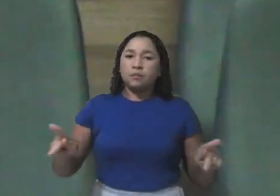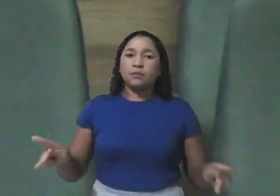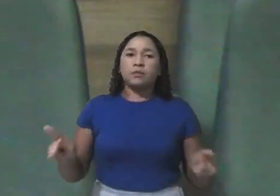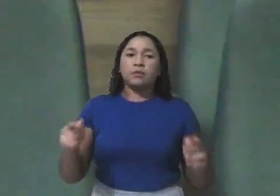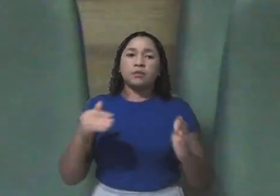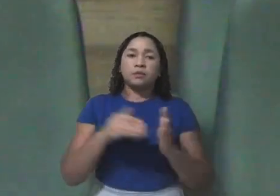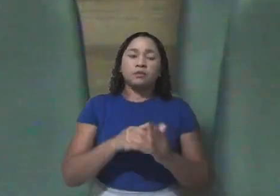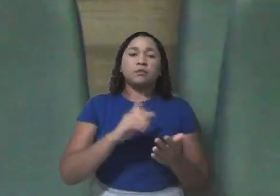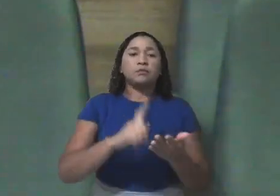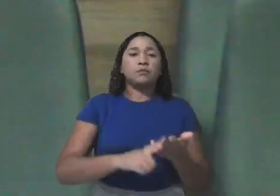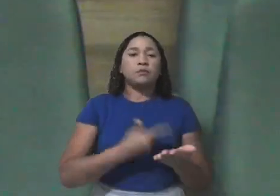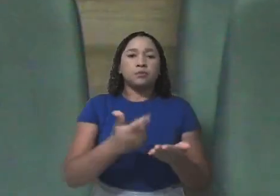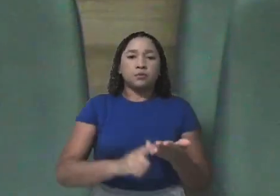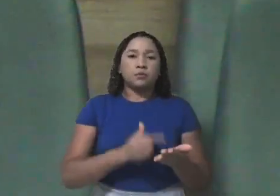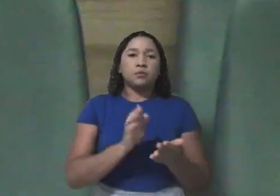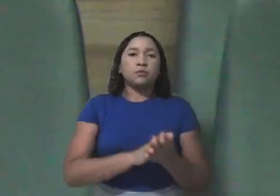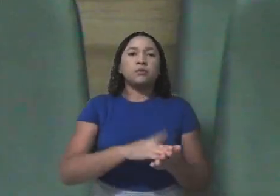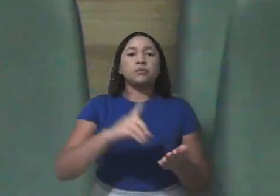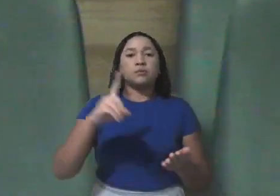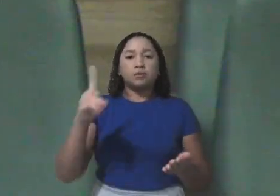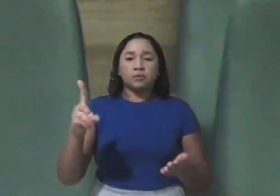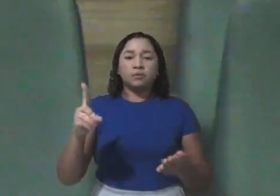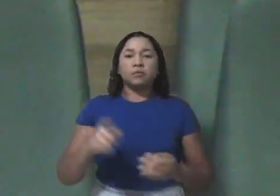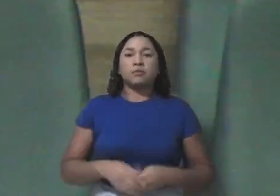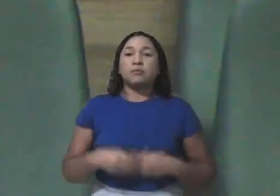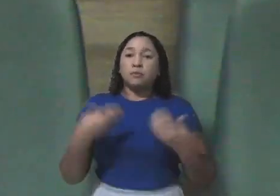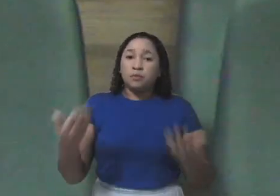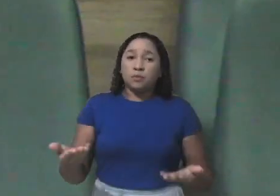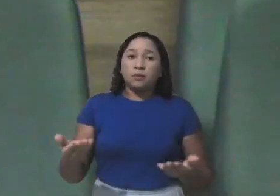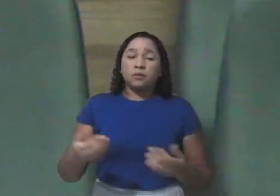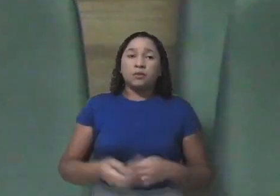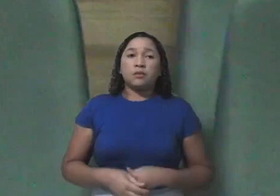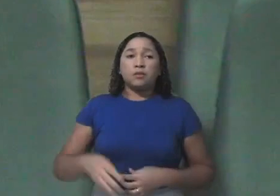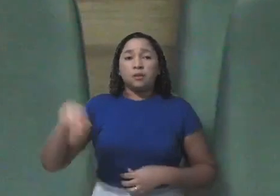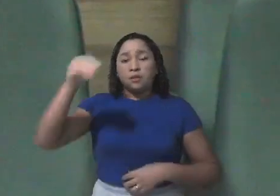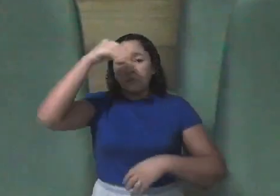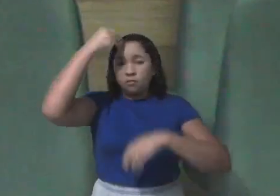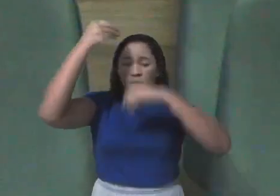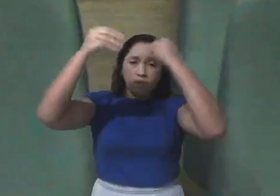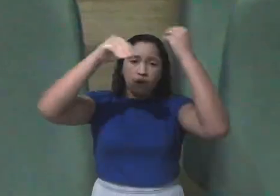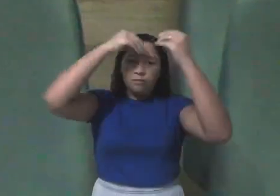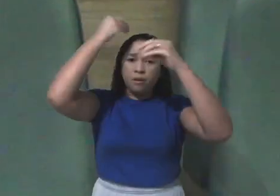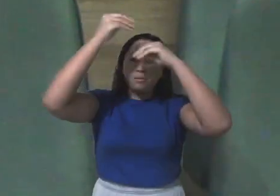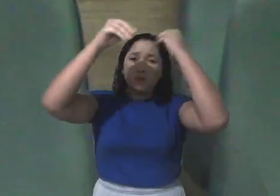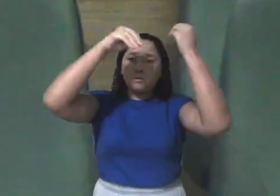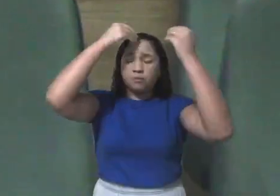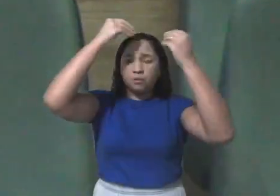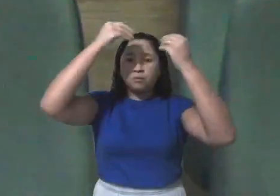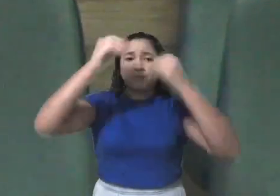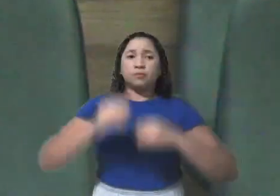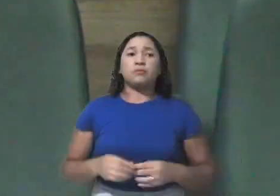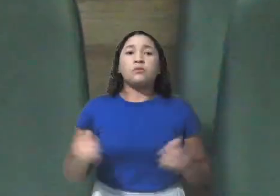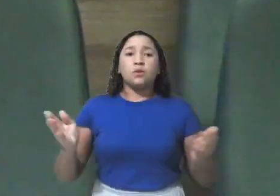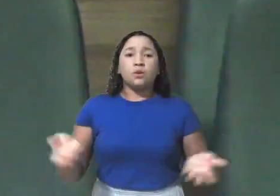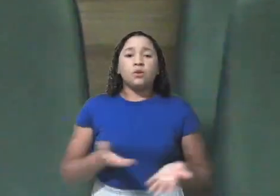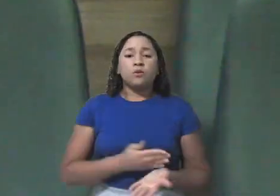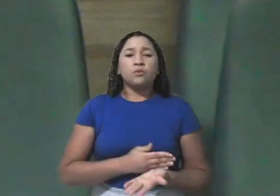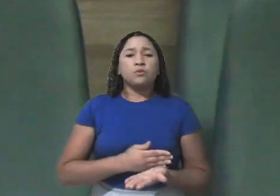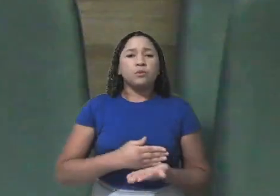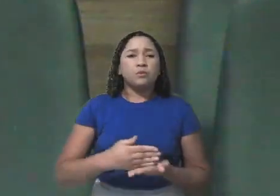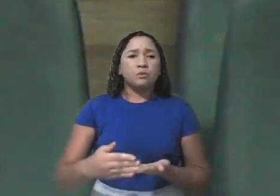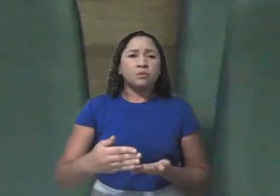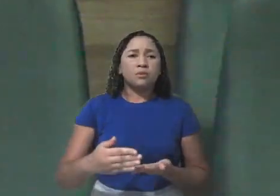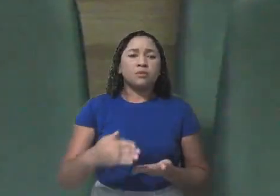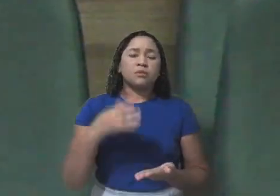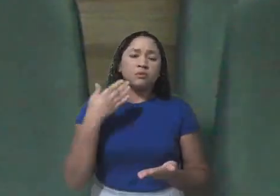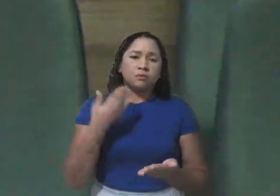Então, guardemos essas informações, meus irmãos. Hoje, nós introduzimos acerca da importância,